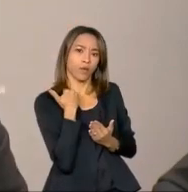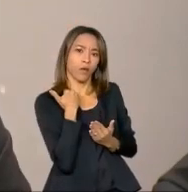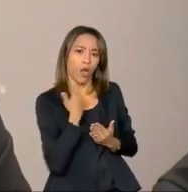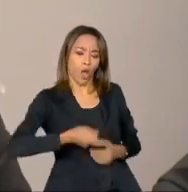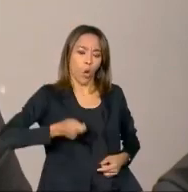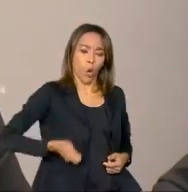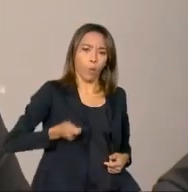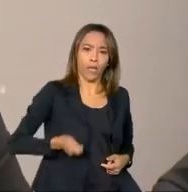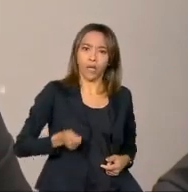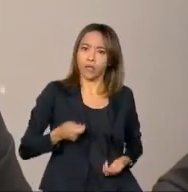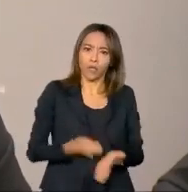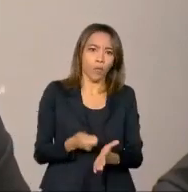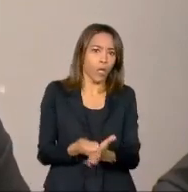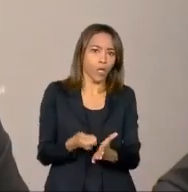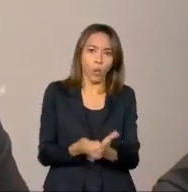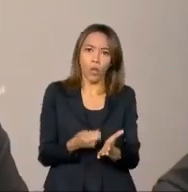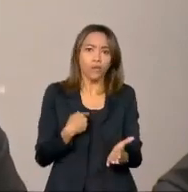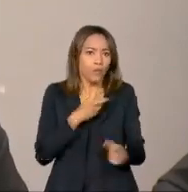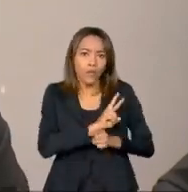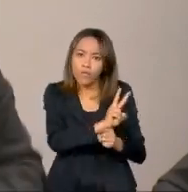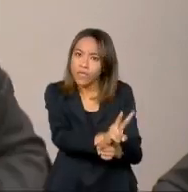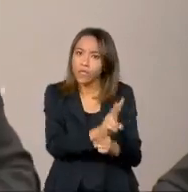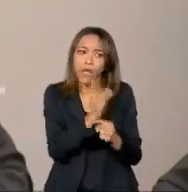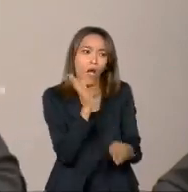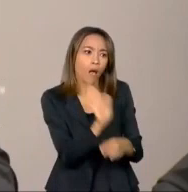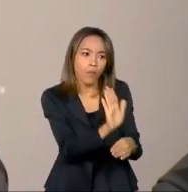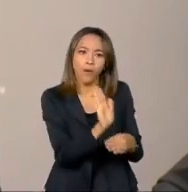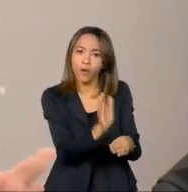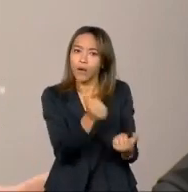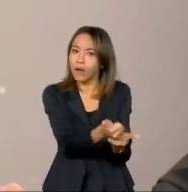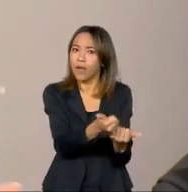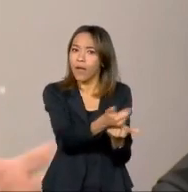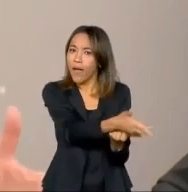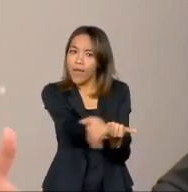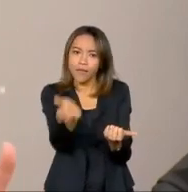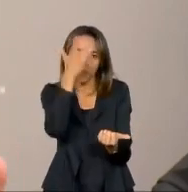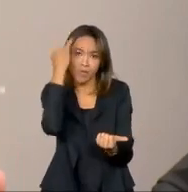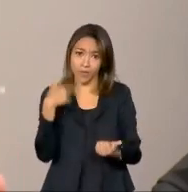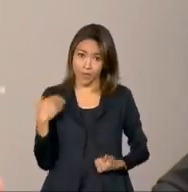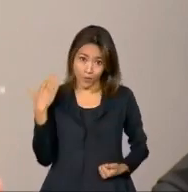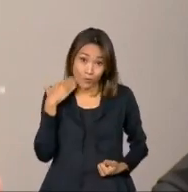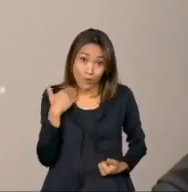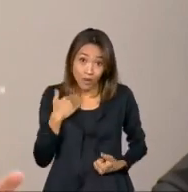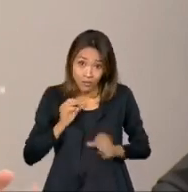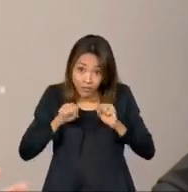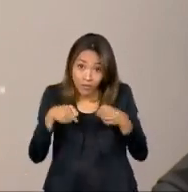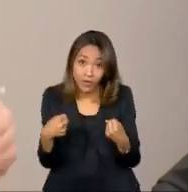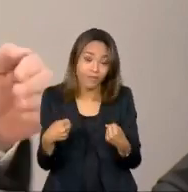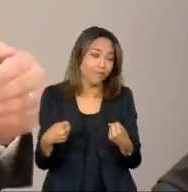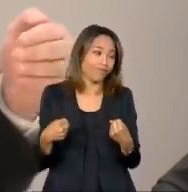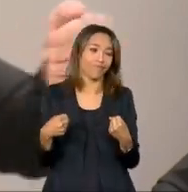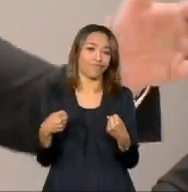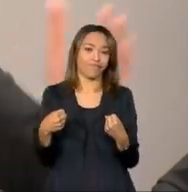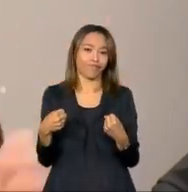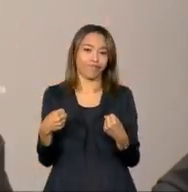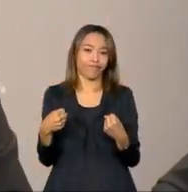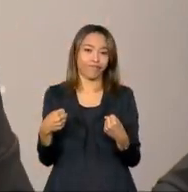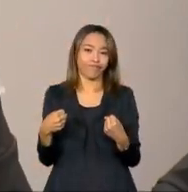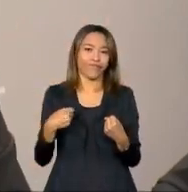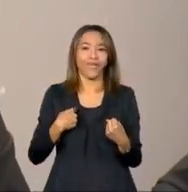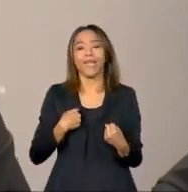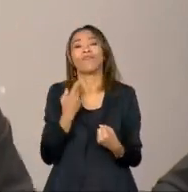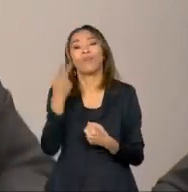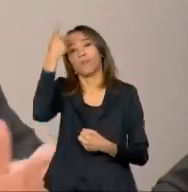que ir para financiar essas pessoas. E evidentemente que os bancos não fazem grandes esforços, né? Eles vão procurar os seus próprios